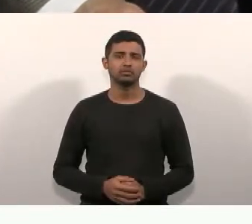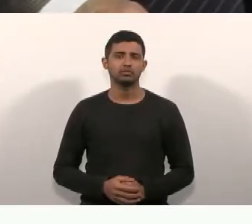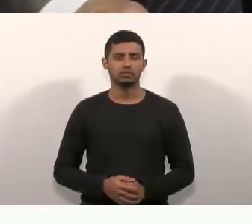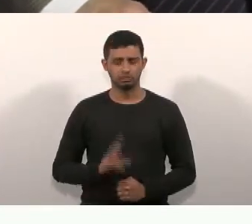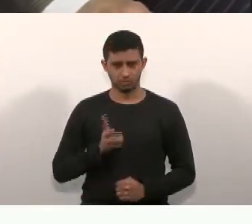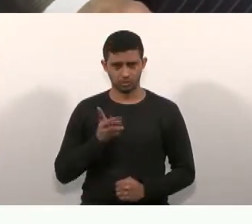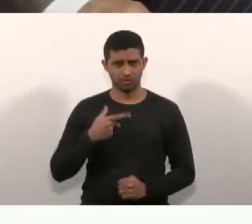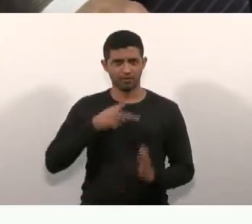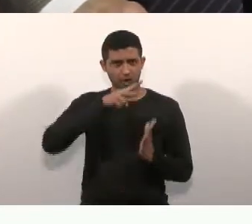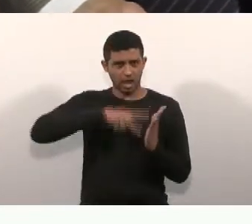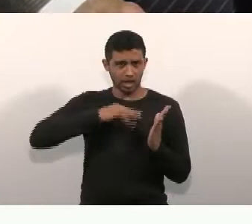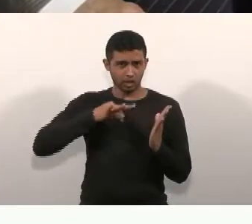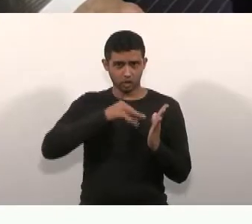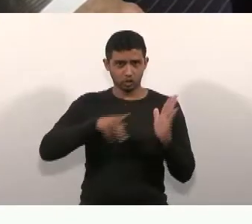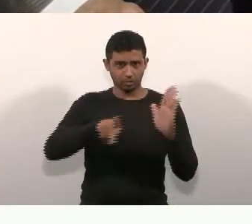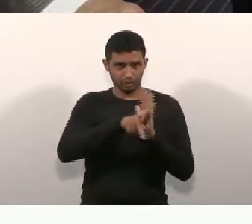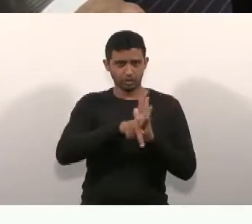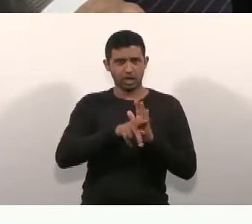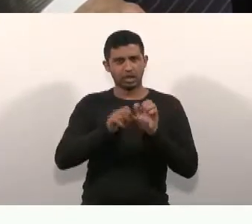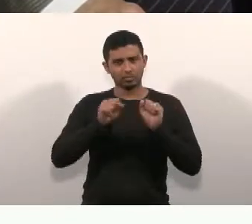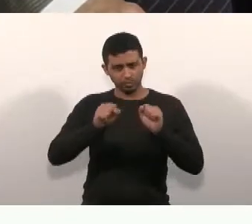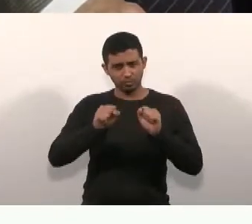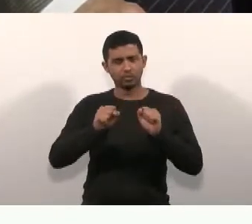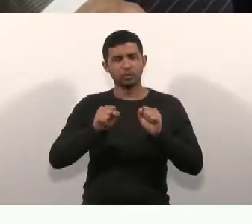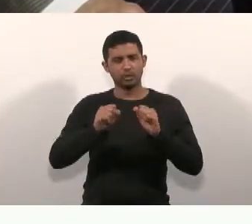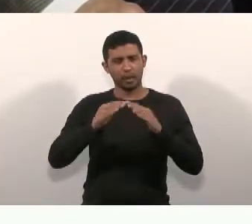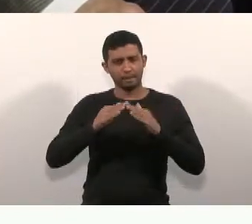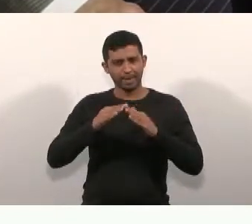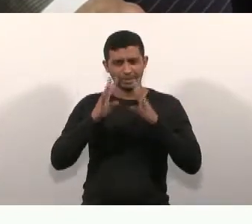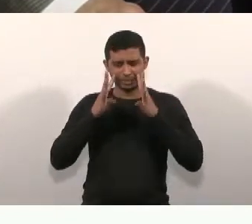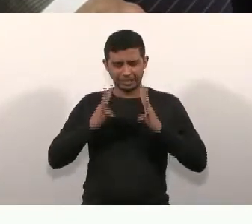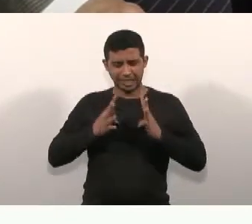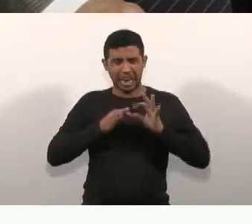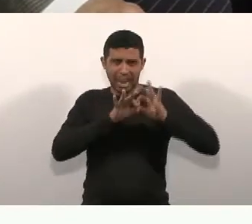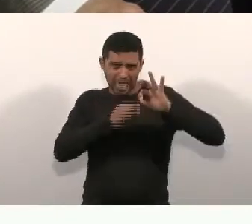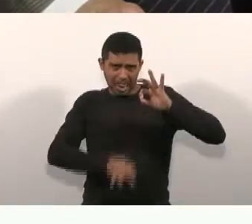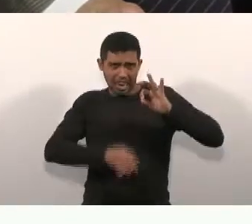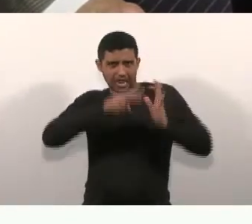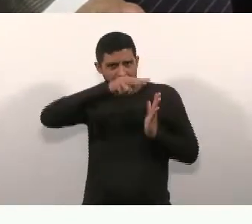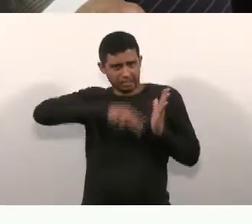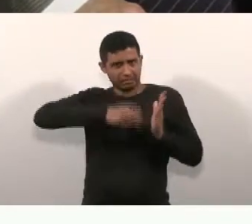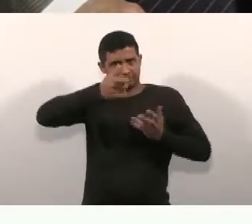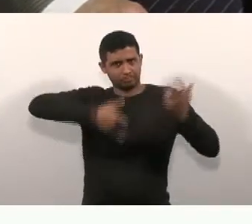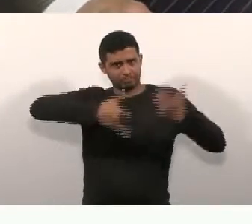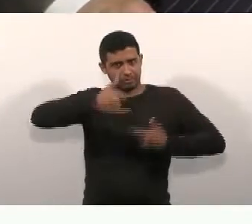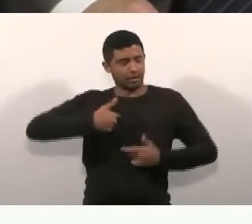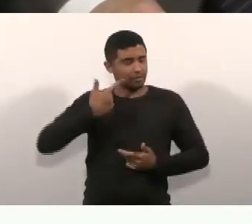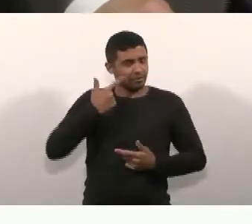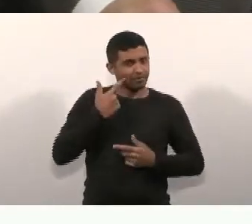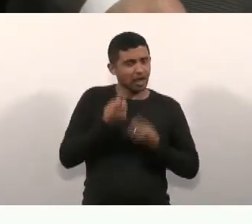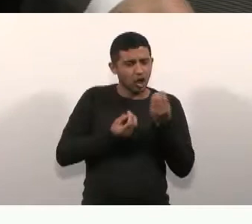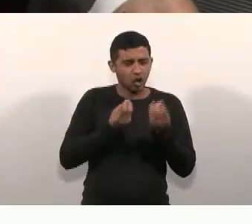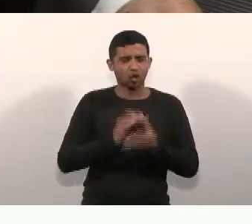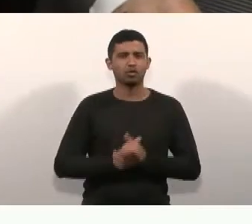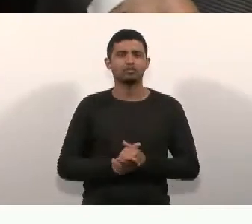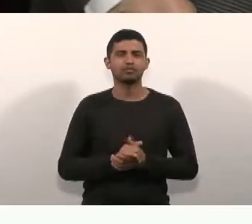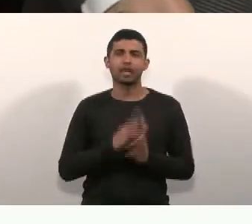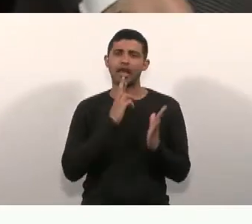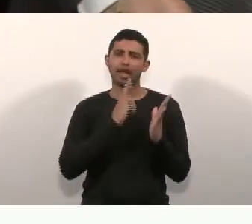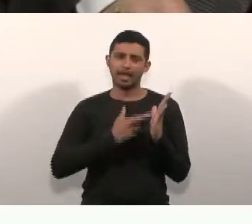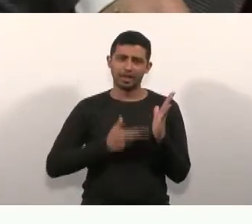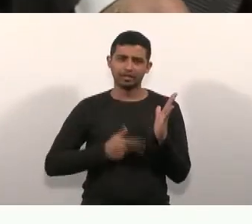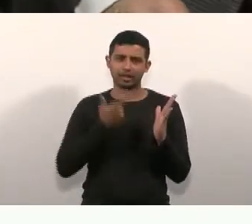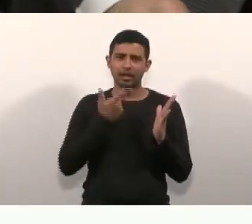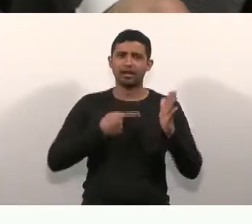Vamos seguir. Eu vou ler todo o projeto aqui do mérito, peço um pouco de atenção, porque a explicação é longa, mas vamos ver do que se trata. Então, o relatório trata-se